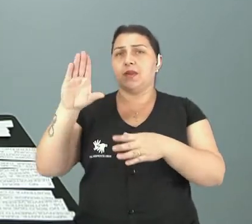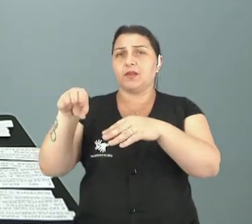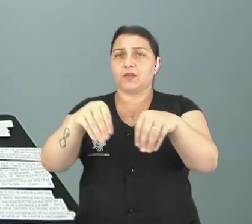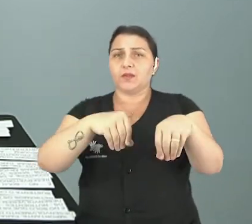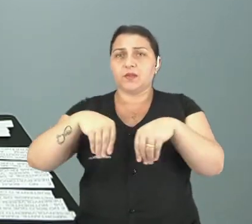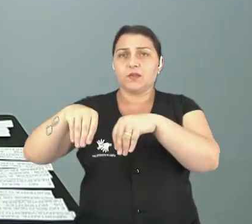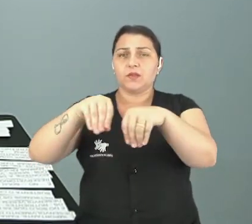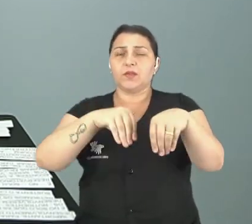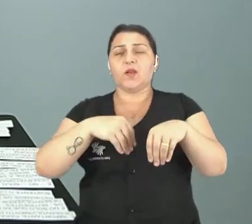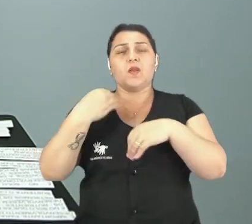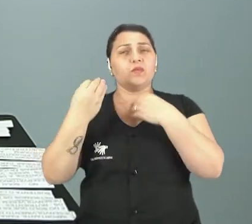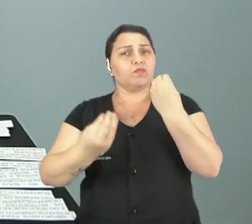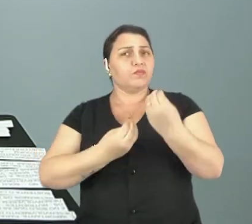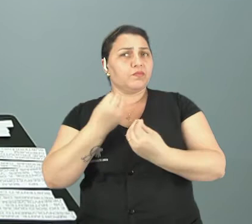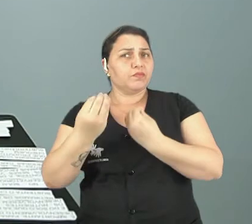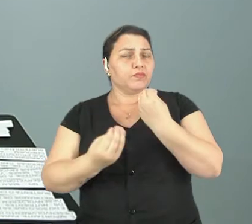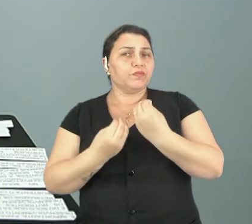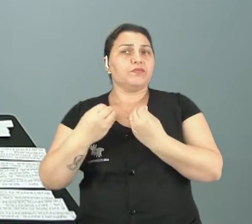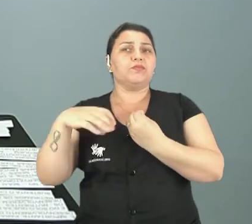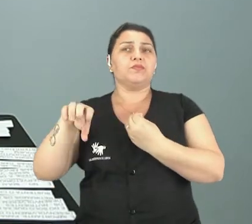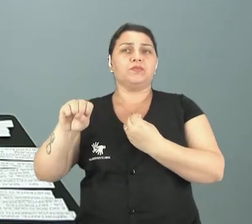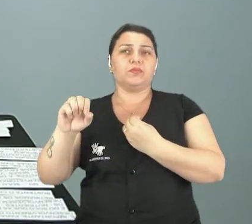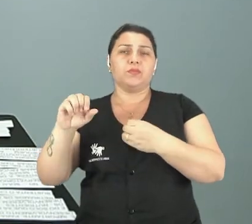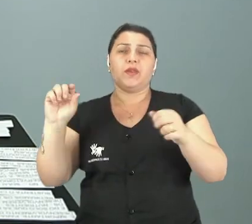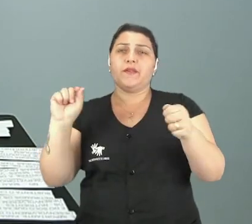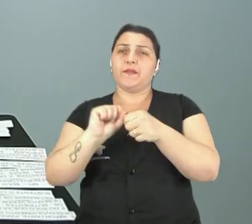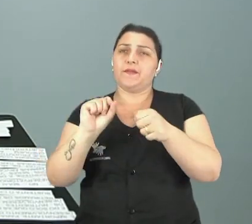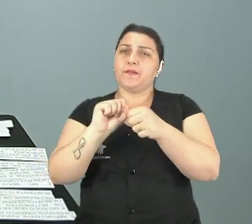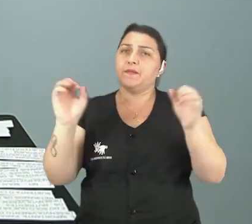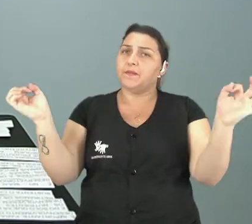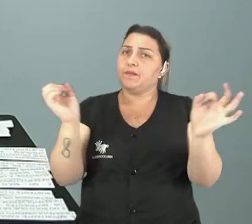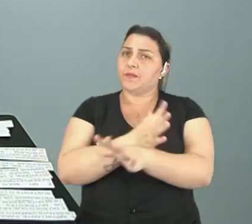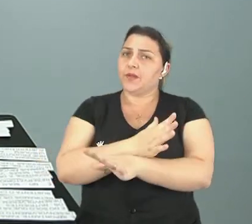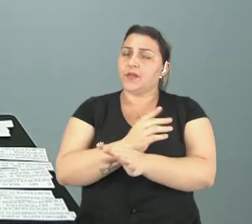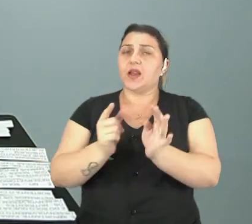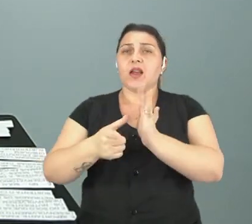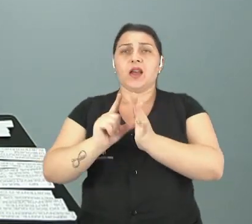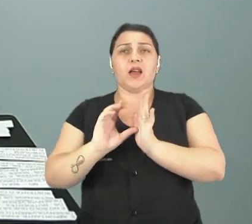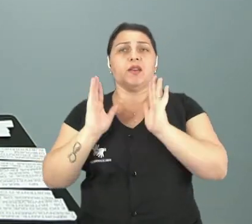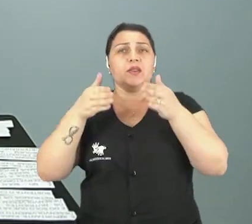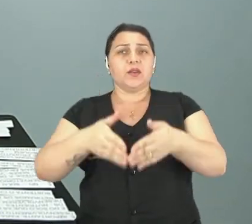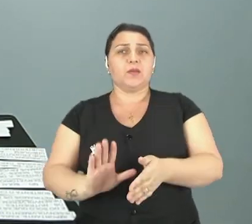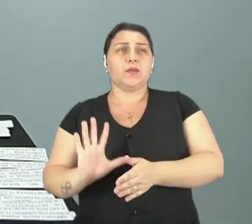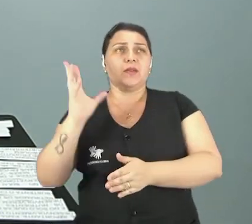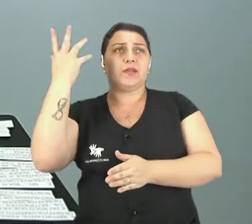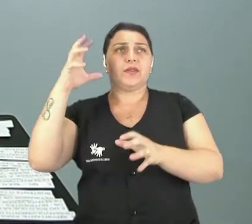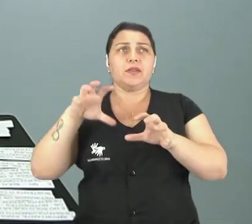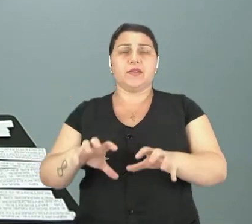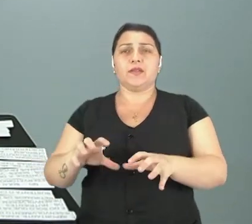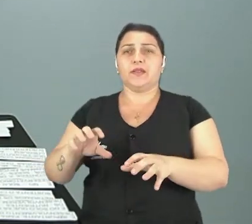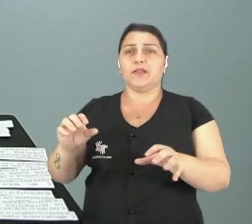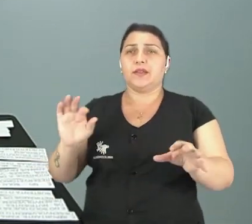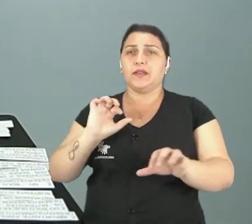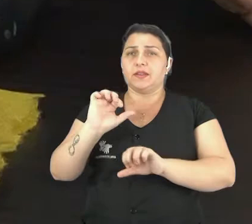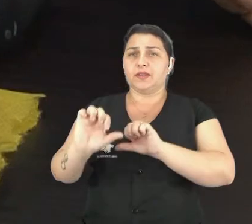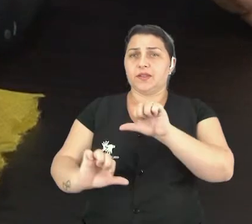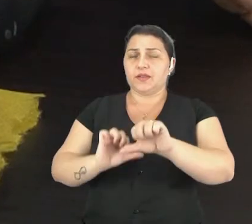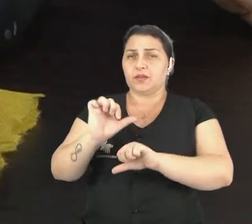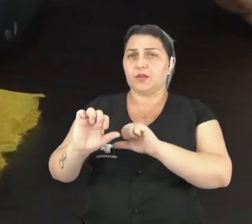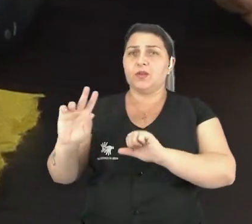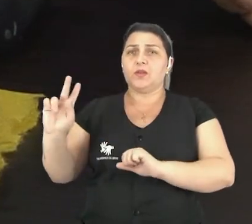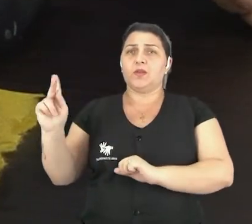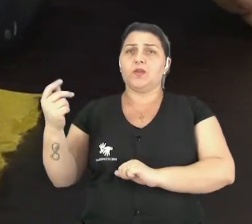solo. E como esse solo é formado? Antes dele se chegar aqui, ó, nessa transformação,